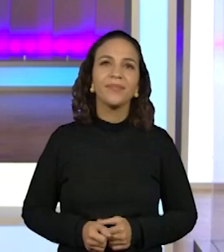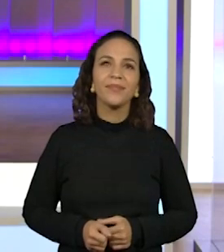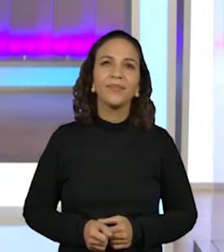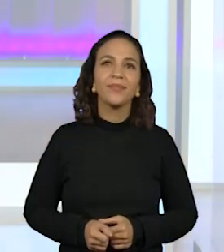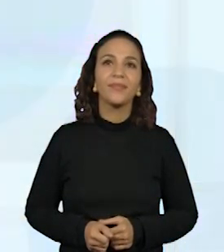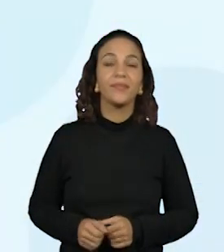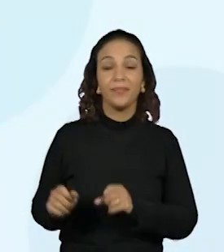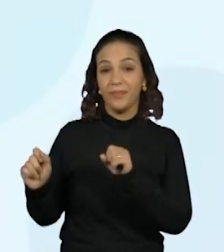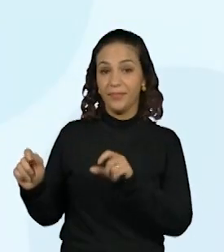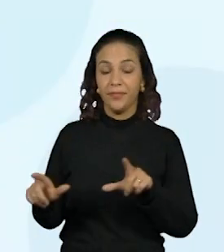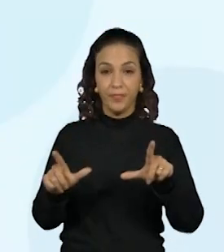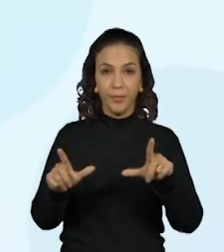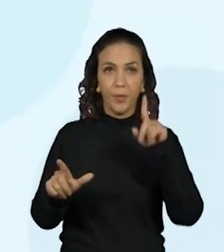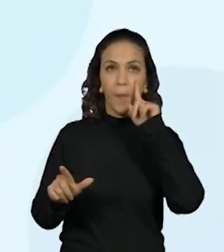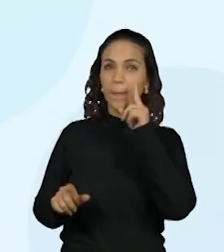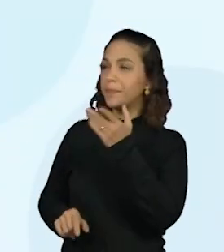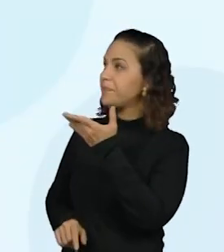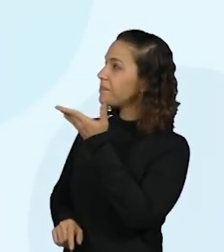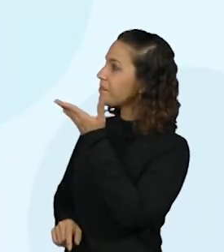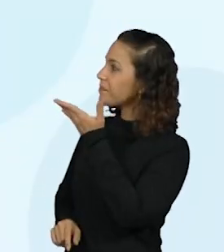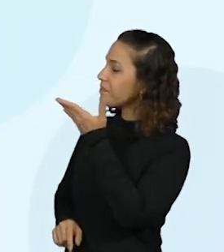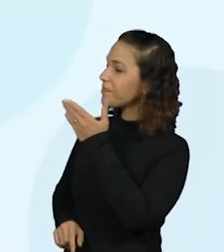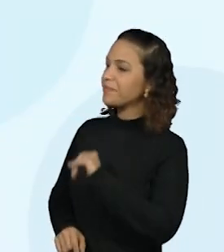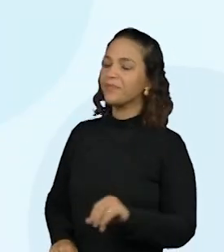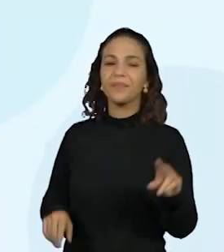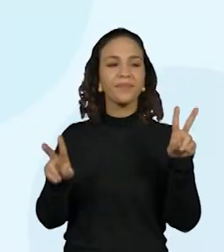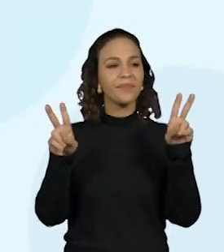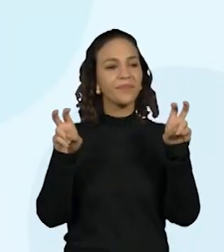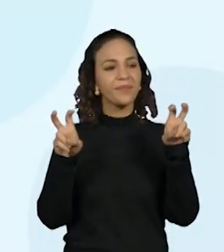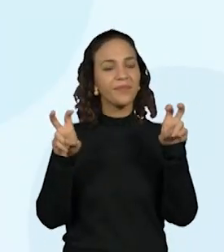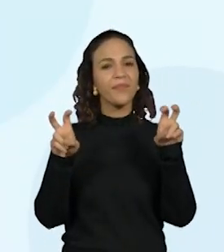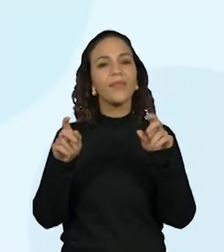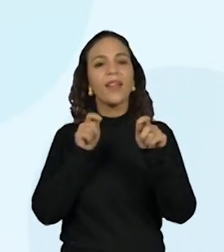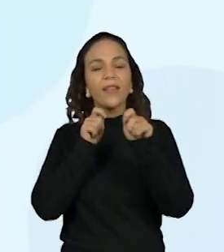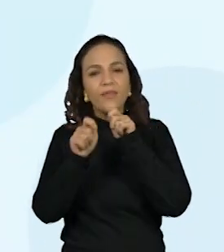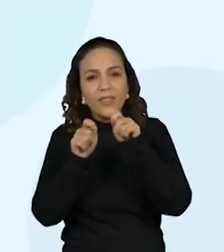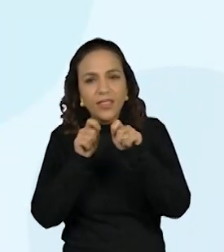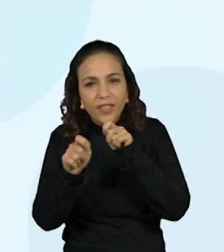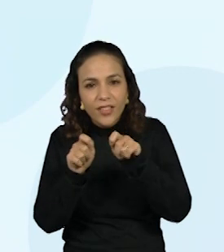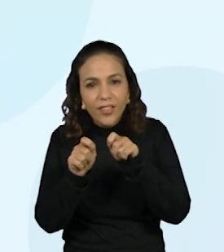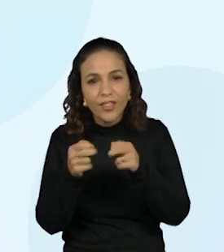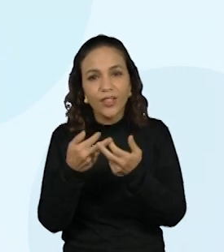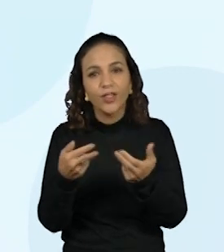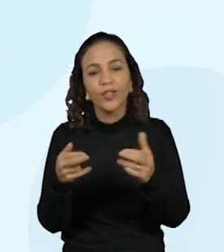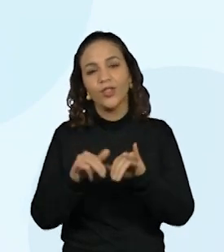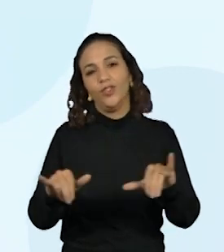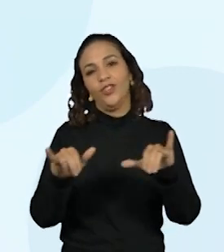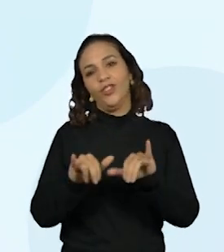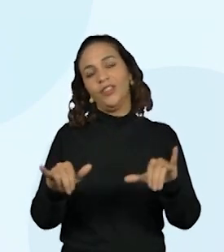na tela temos o título da aula, Entrevista e Notícia.